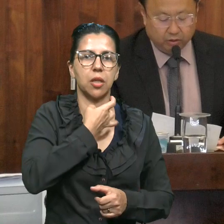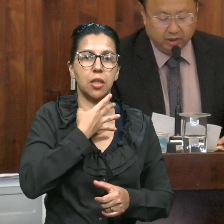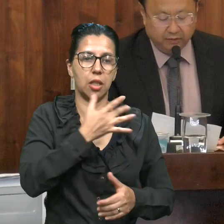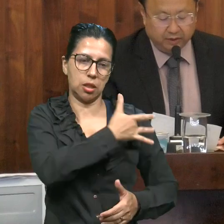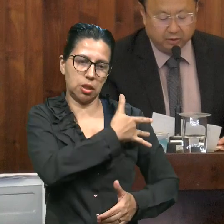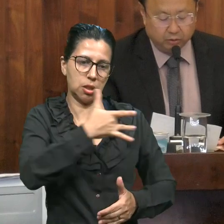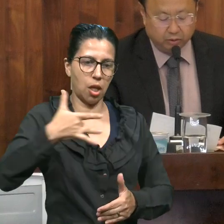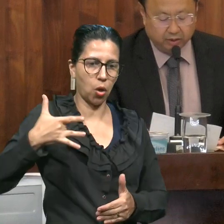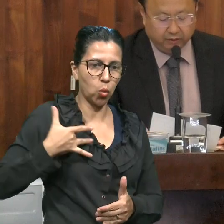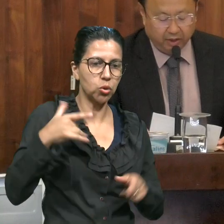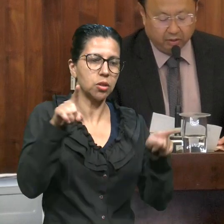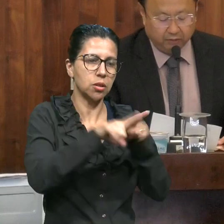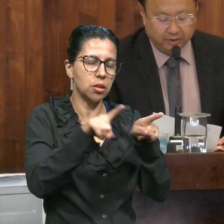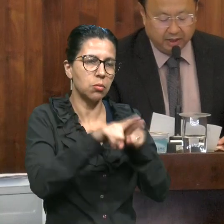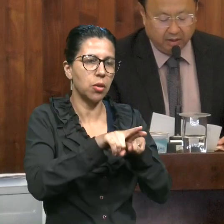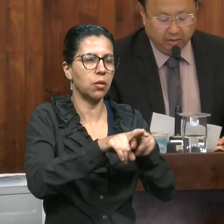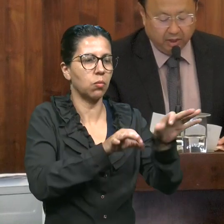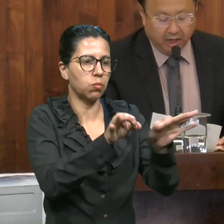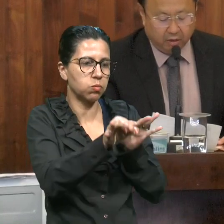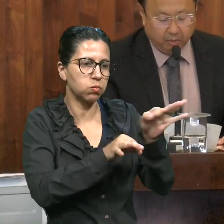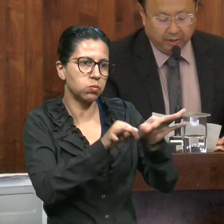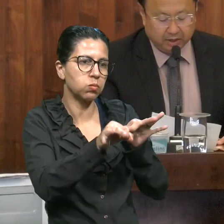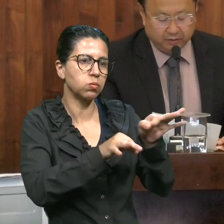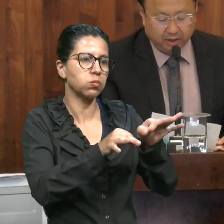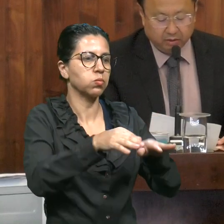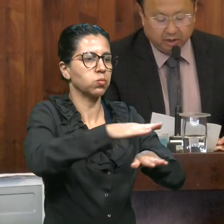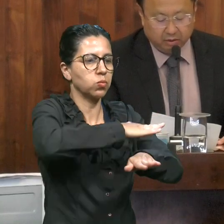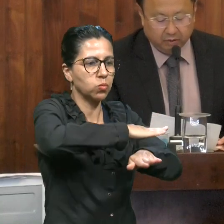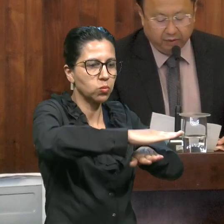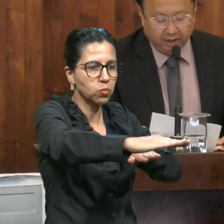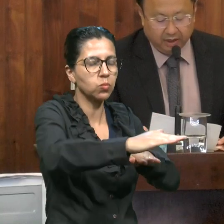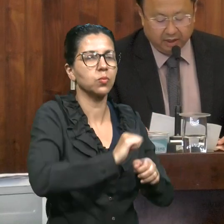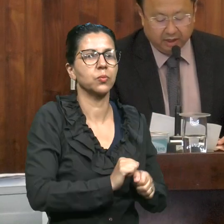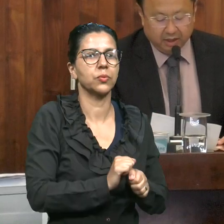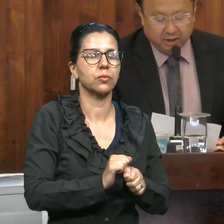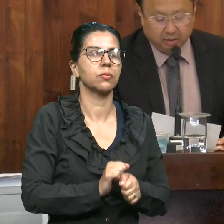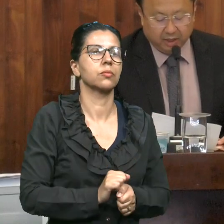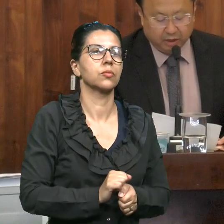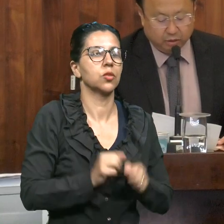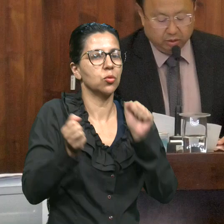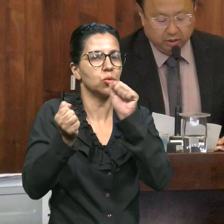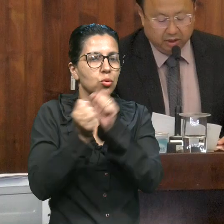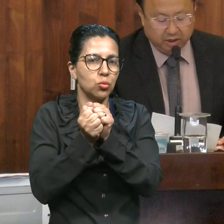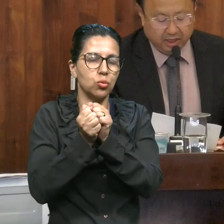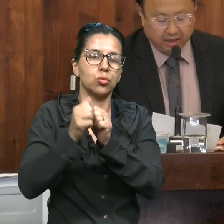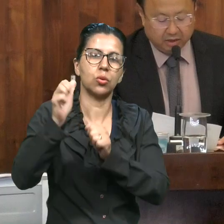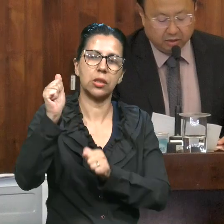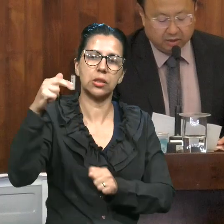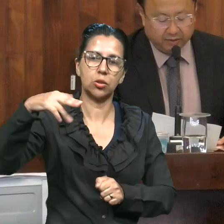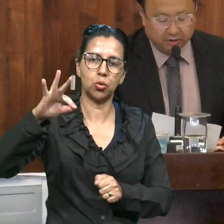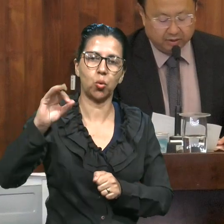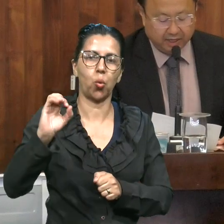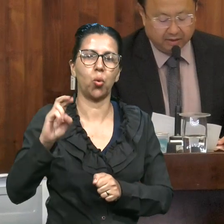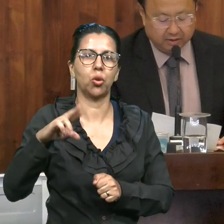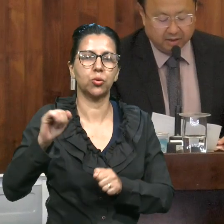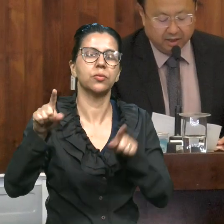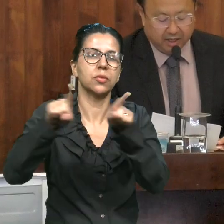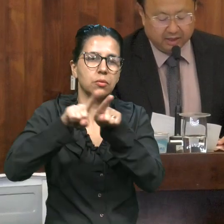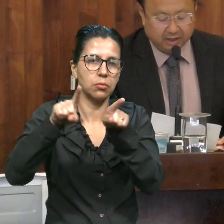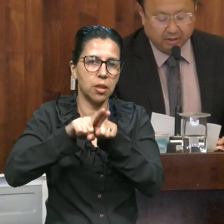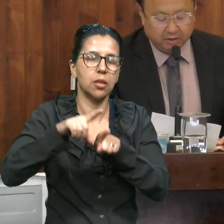da saúde e infraestrutura. Veículo oficial, acompanhante, vereador Antônio Ferreira de Moraes Júnior e Tiago de Souza